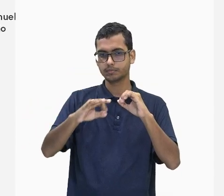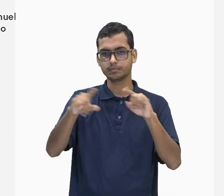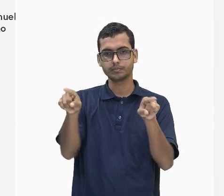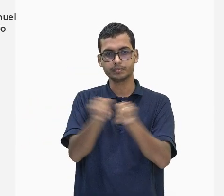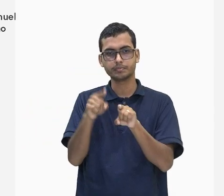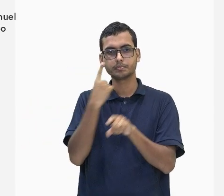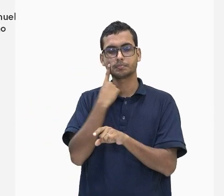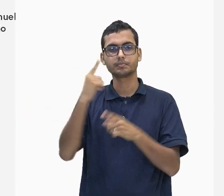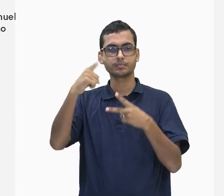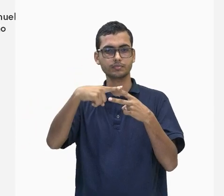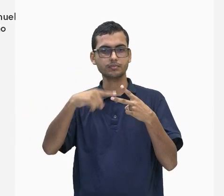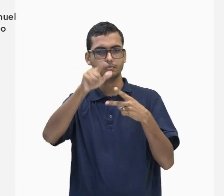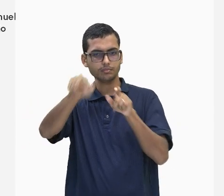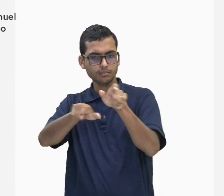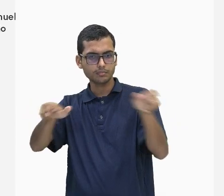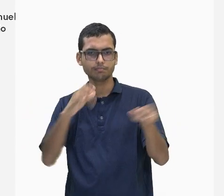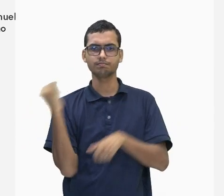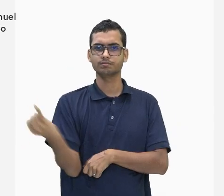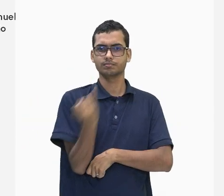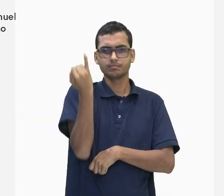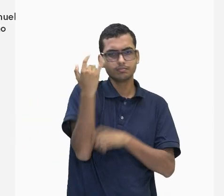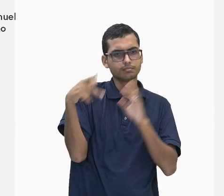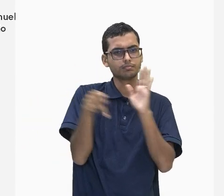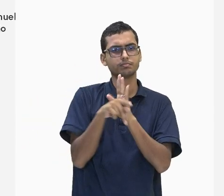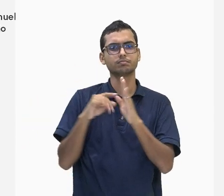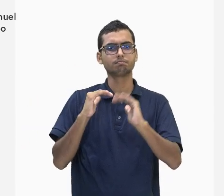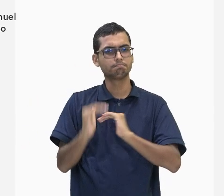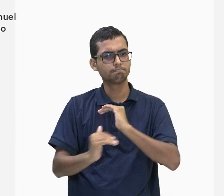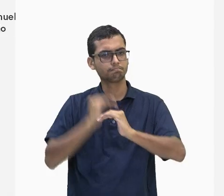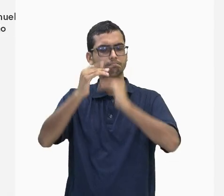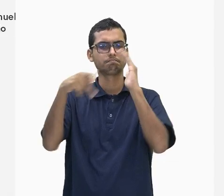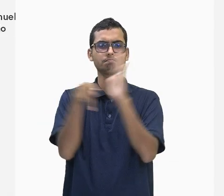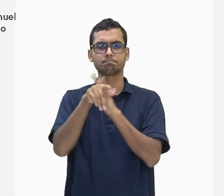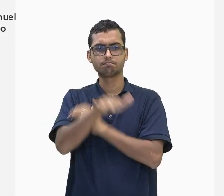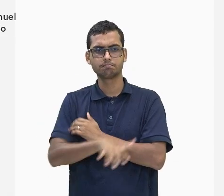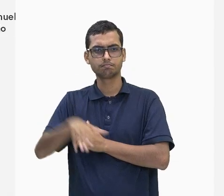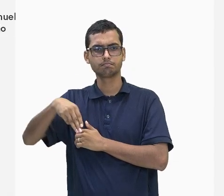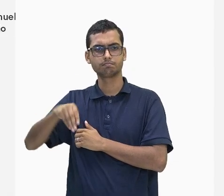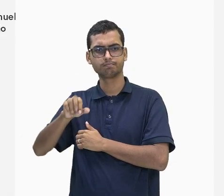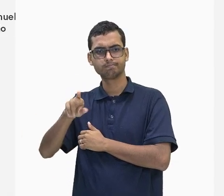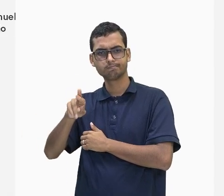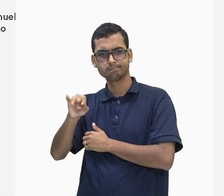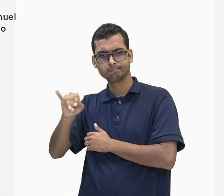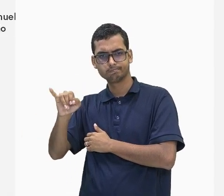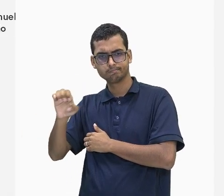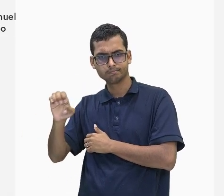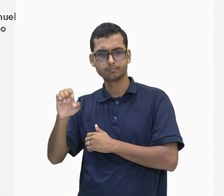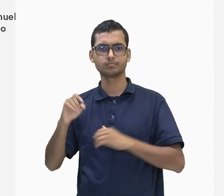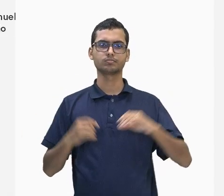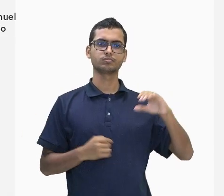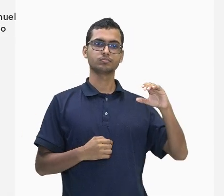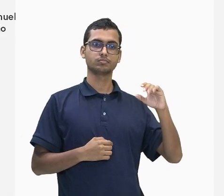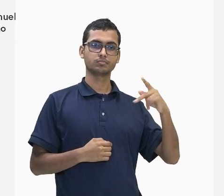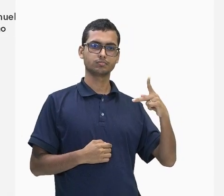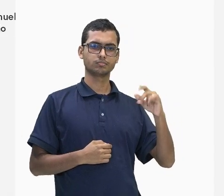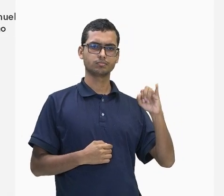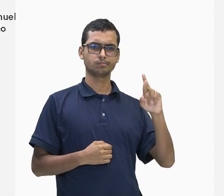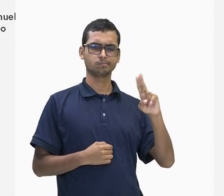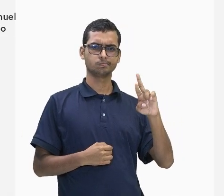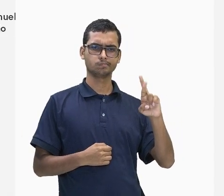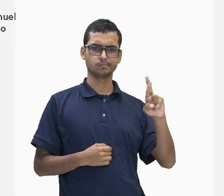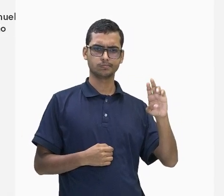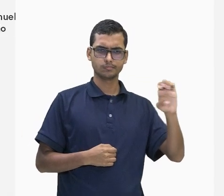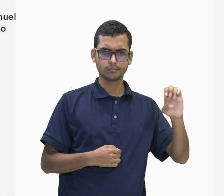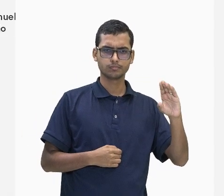para o desenvolvimento do conhecimento sobre a radioatividade: Marie e Pierre Curie. Eles foram pioneiros no estudo